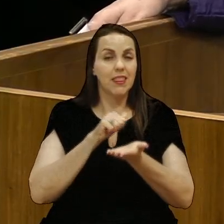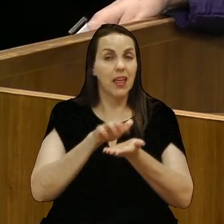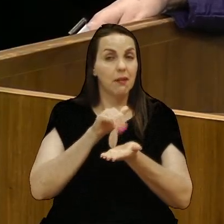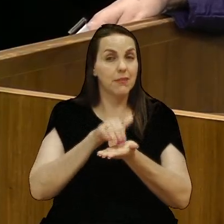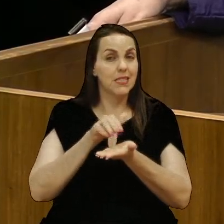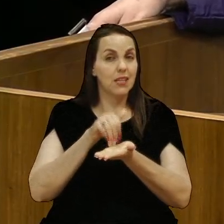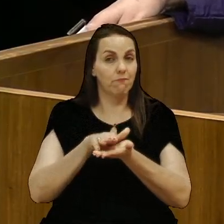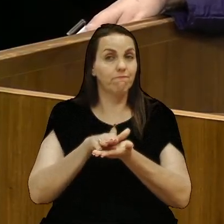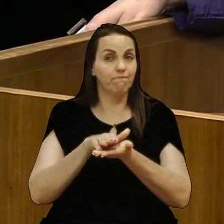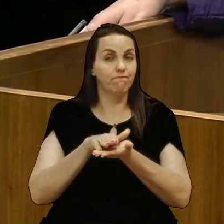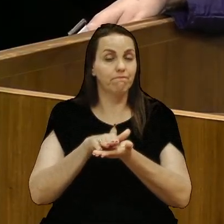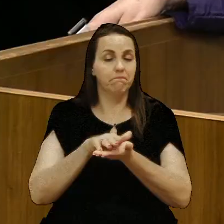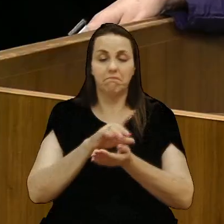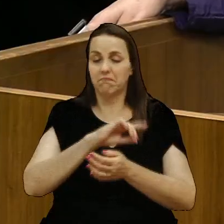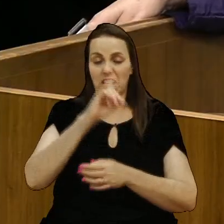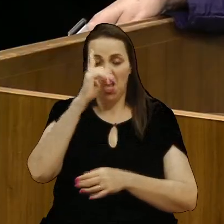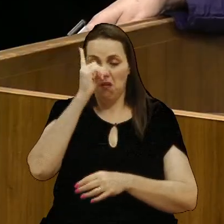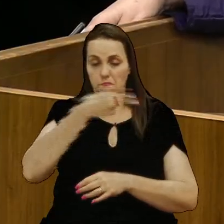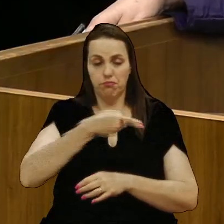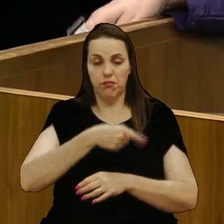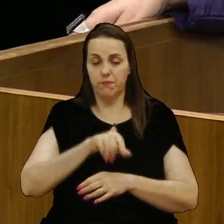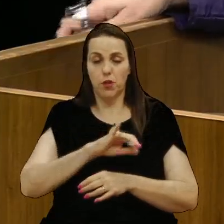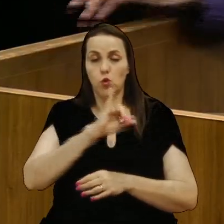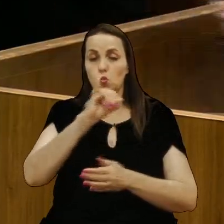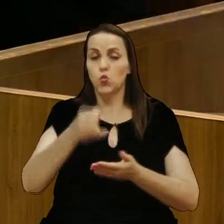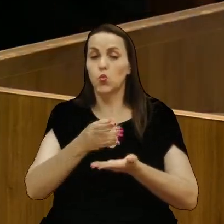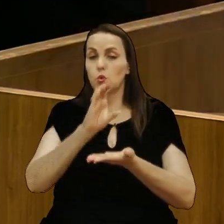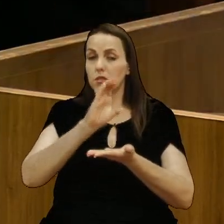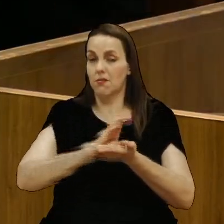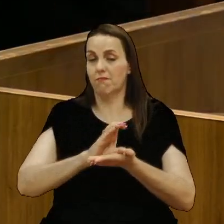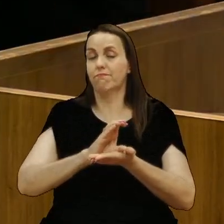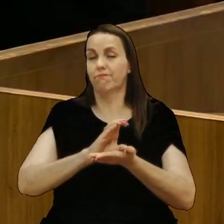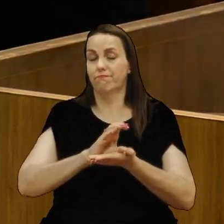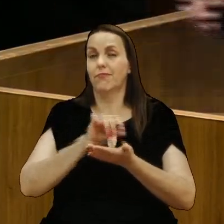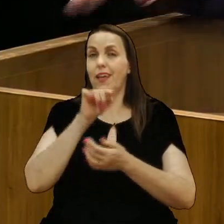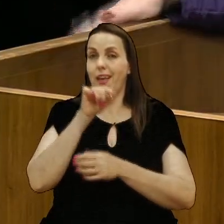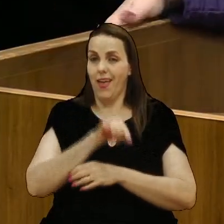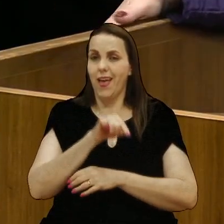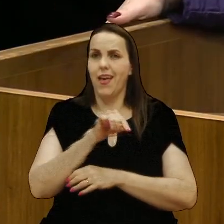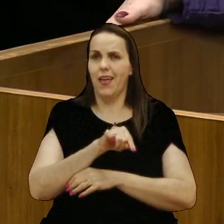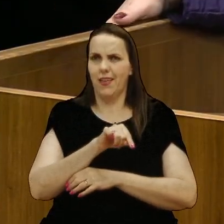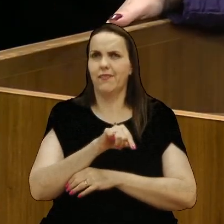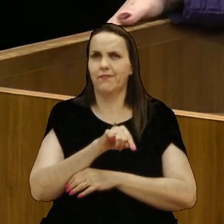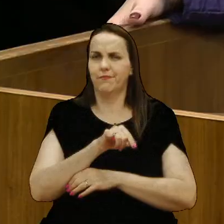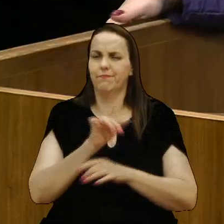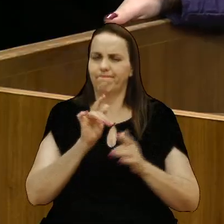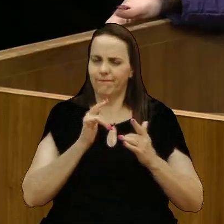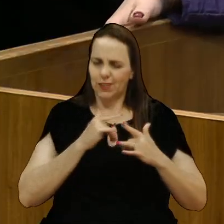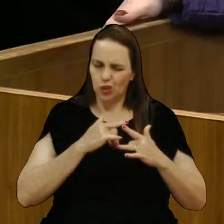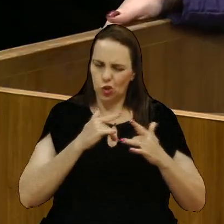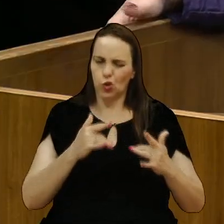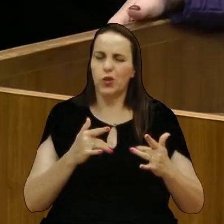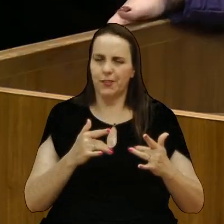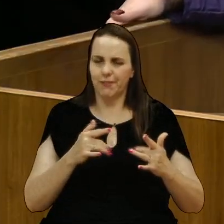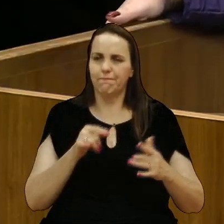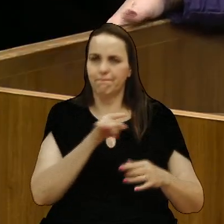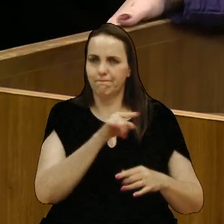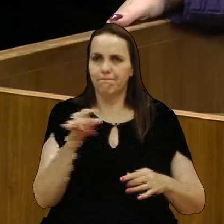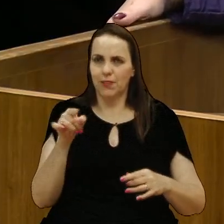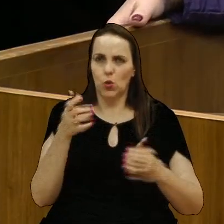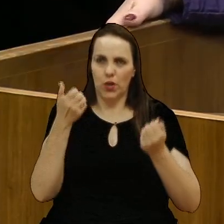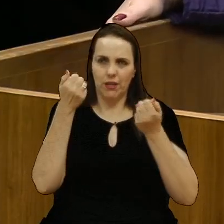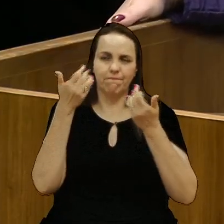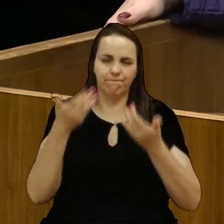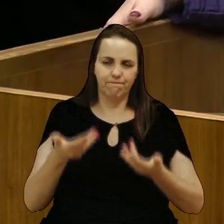demissões sumárias por justa causa, e esta é a solidariedade que eu quero